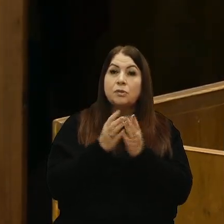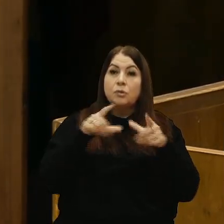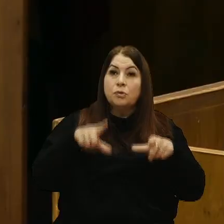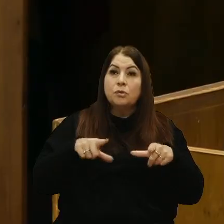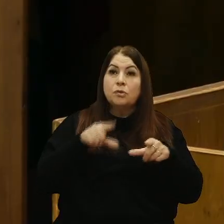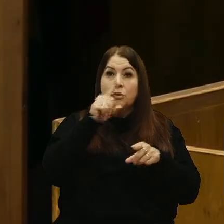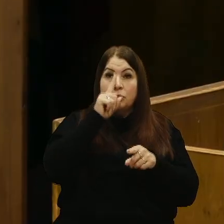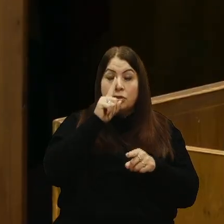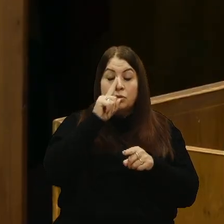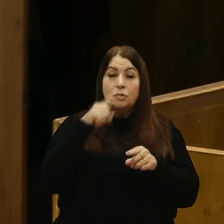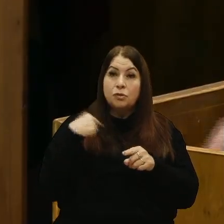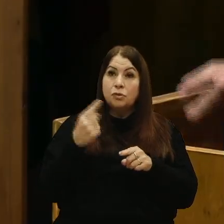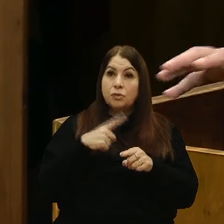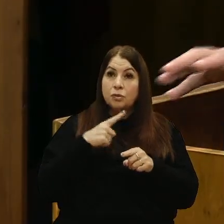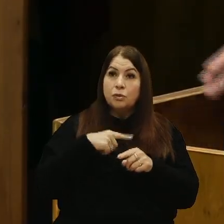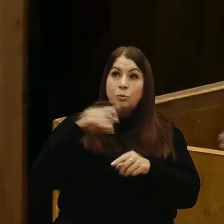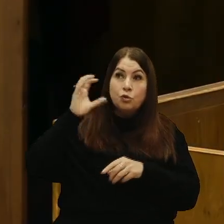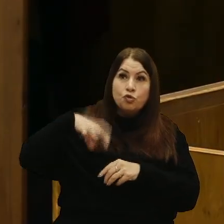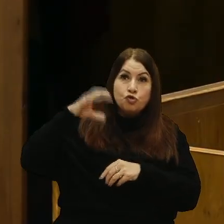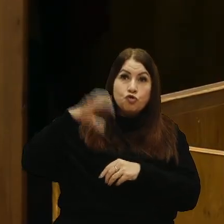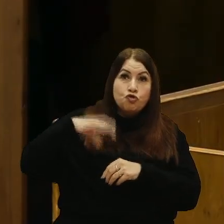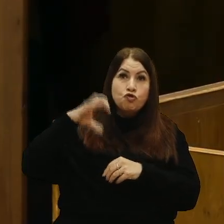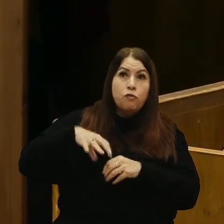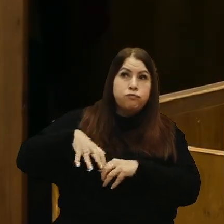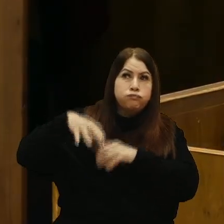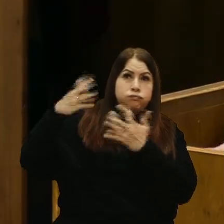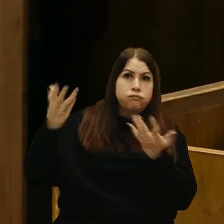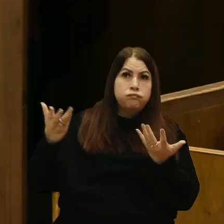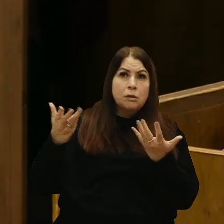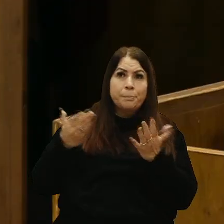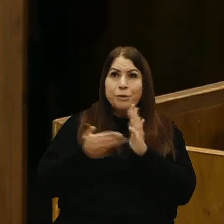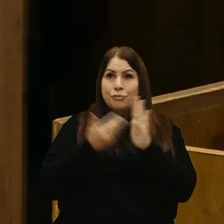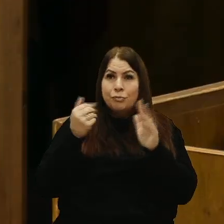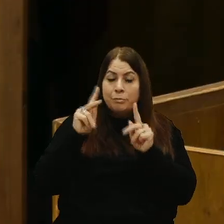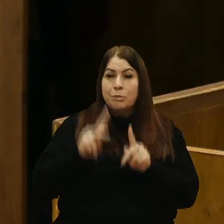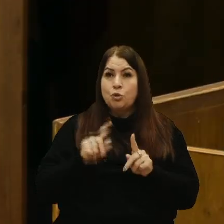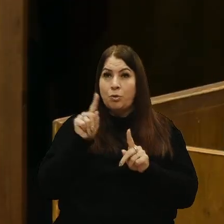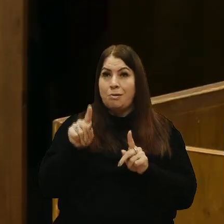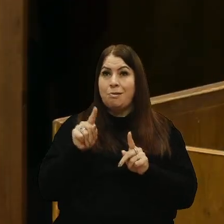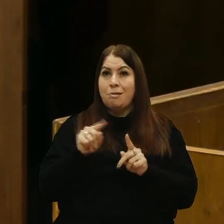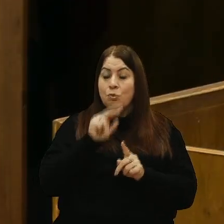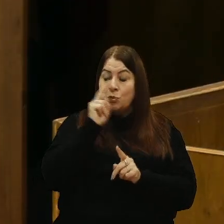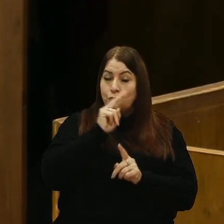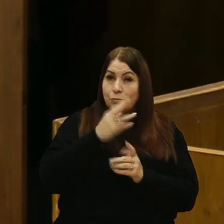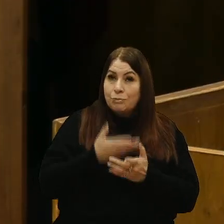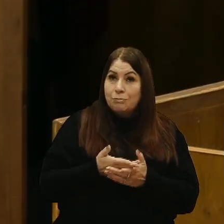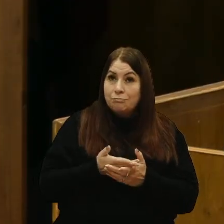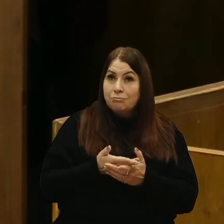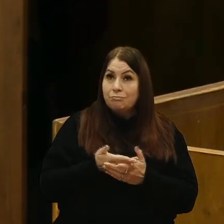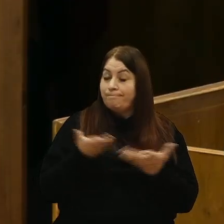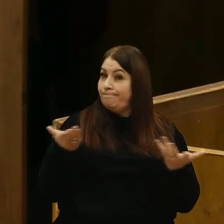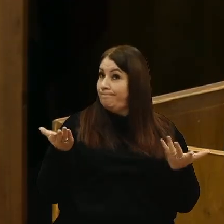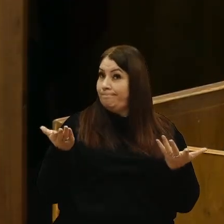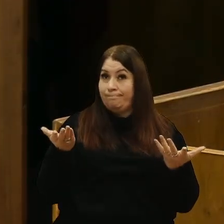que nós temos de uma chuva volumosa para tirar as pessoas de lá com urgência? Pô, foram